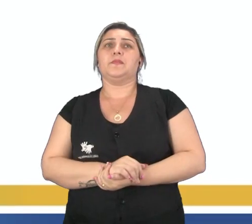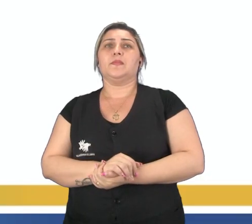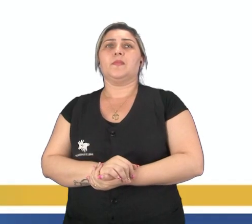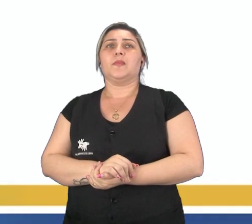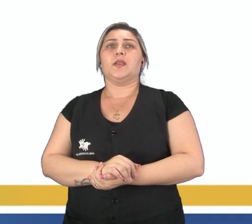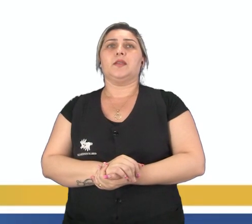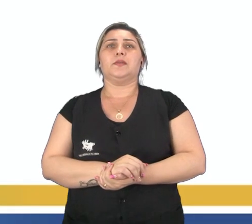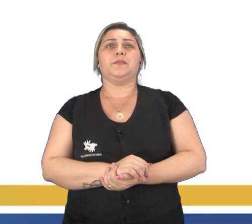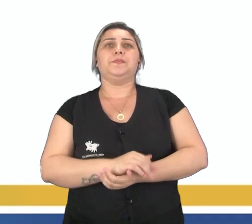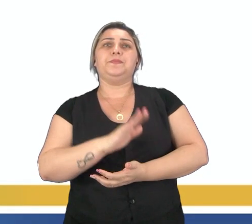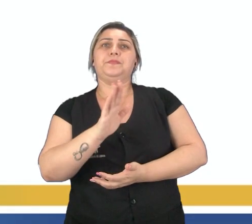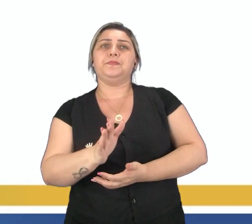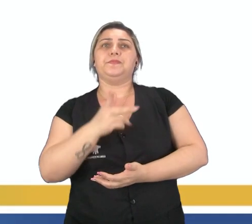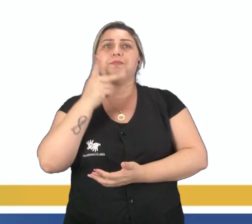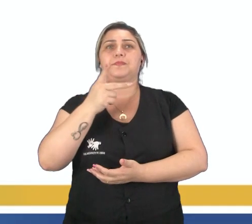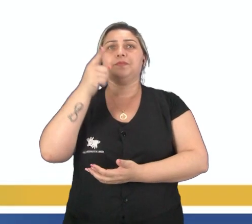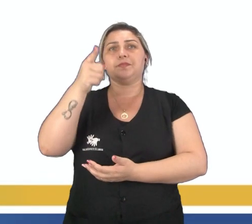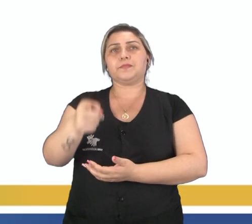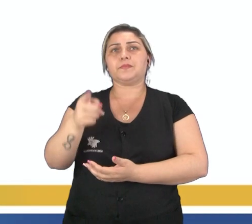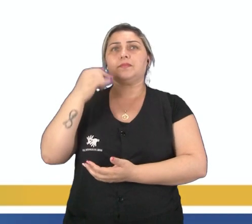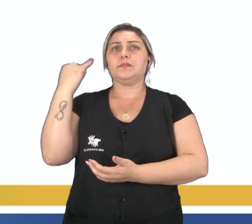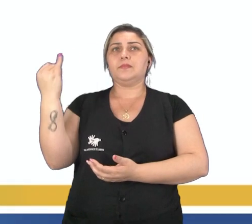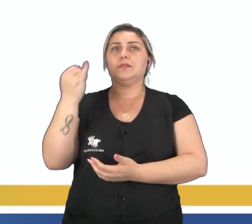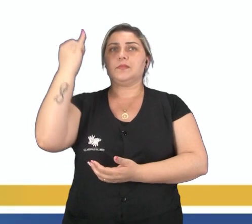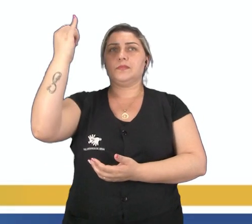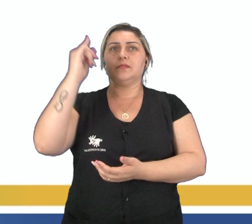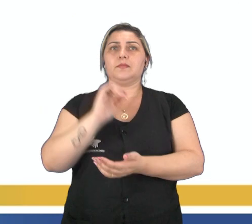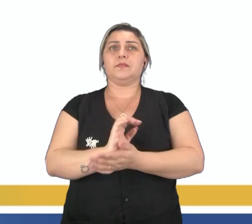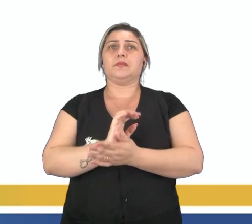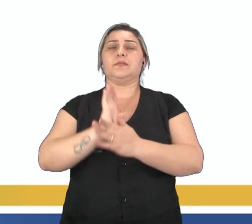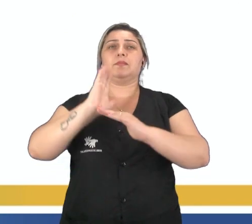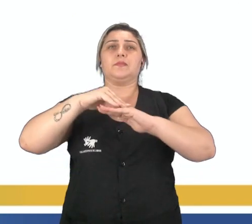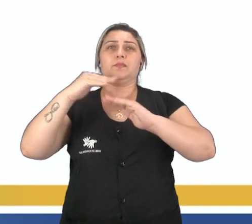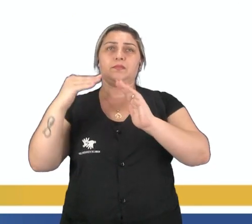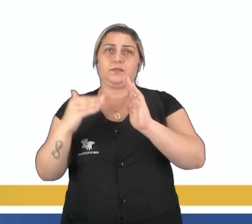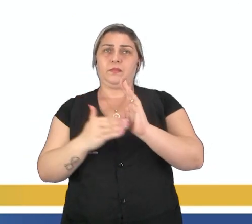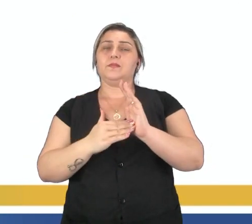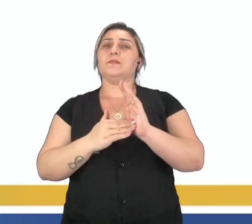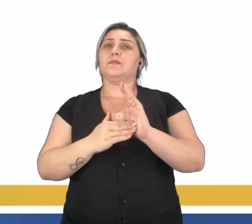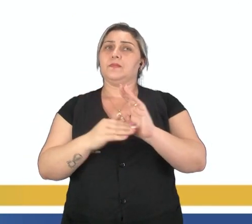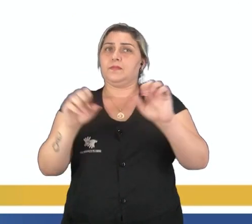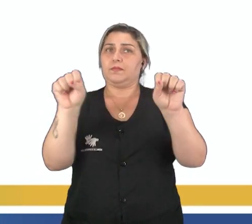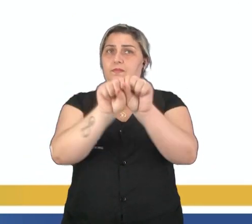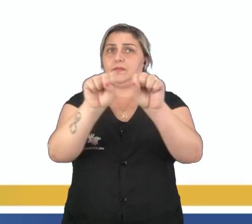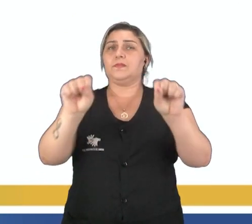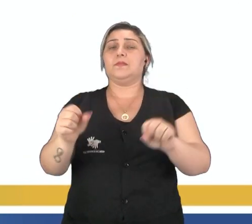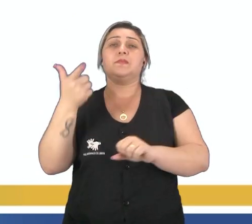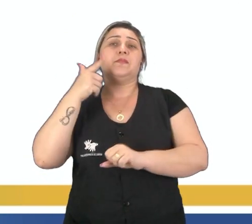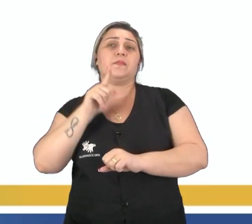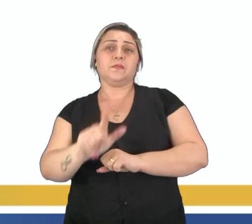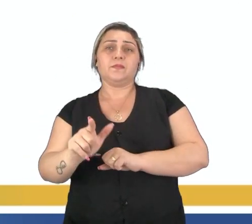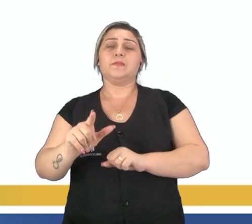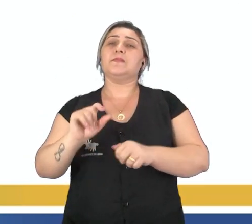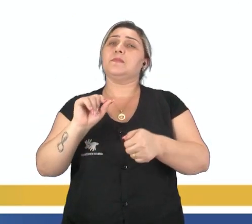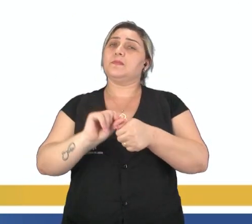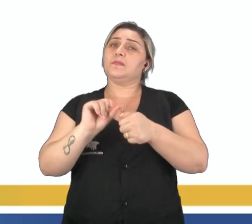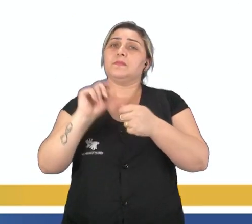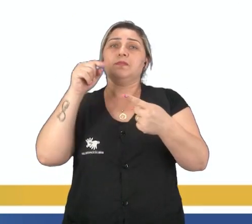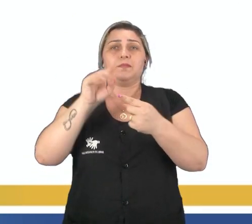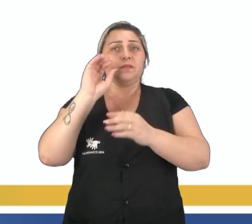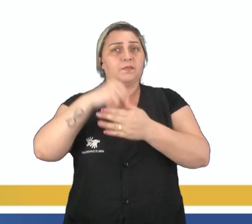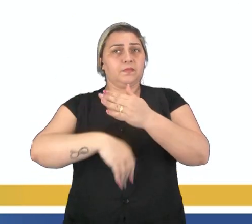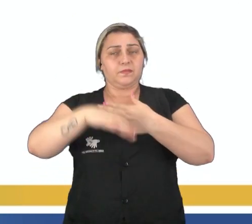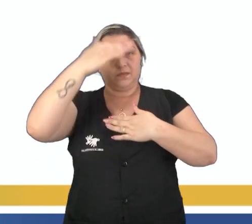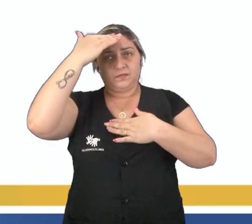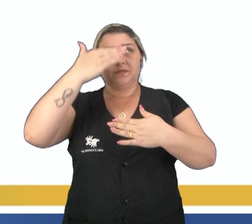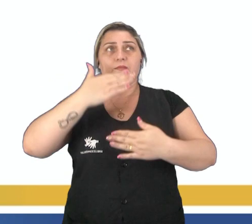E aí, como eu já falei para vocês, é importante que todos os órgãos e todos os sistemas estejam conseguindo trabalhar devidamente,